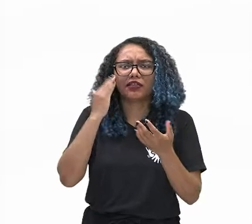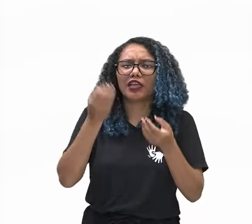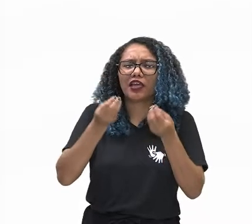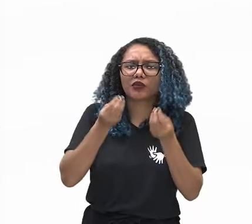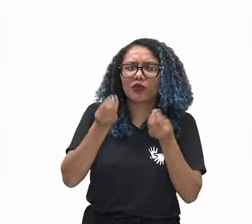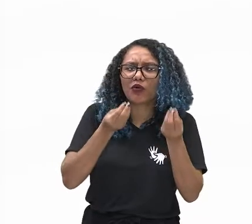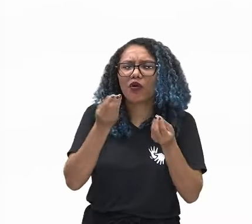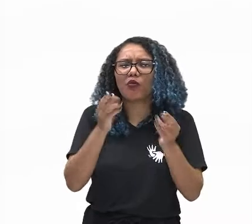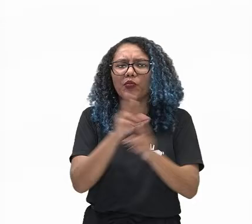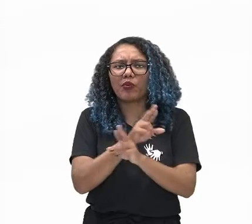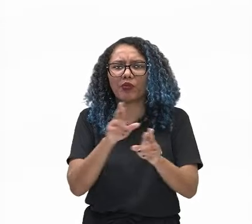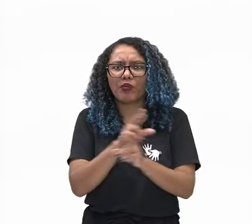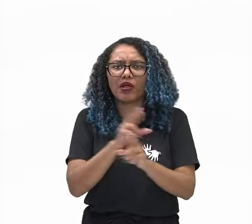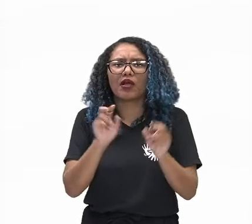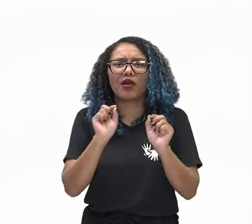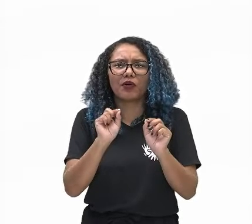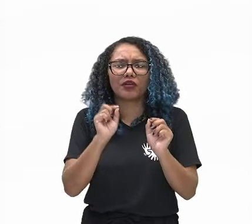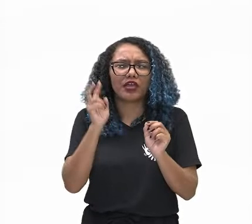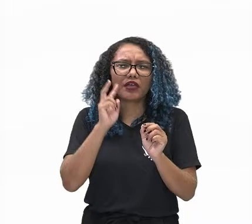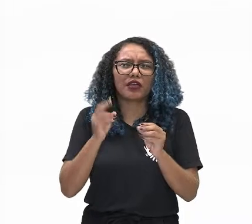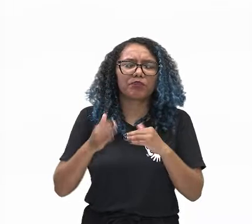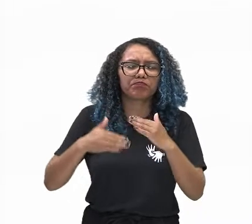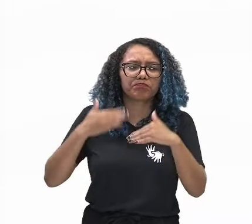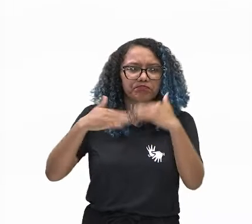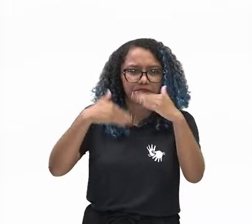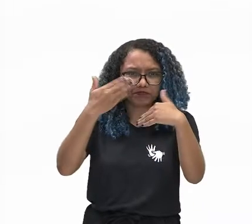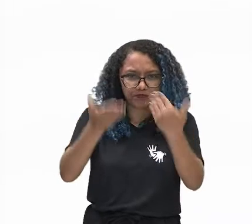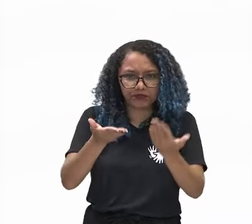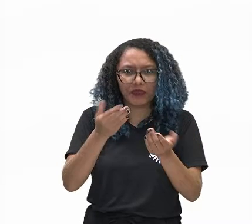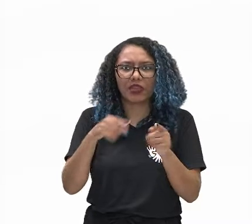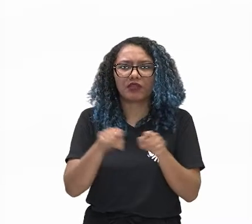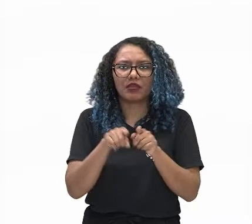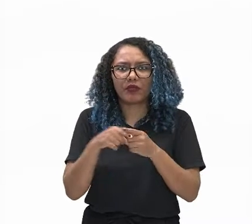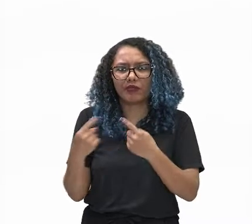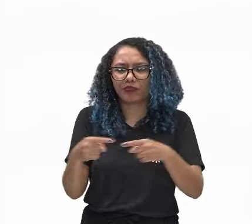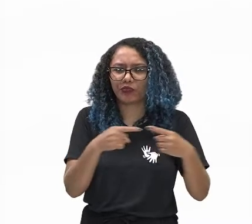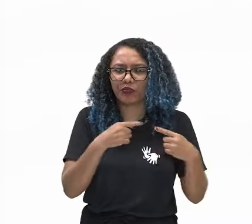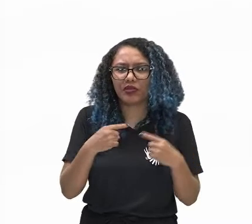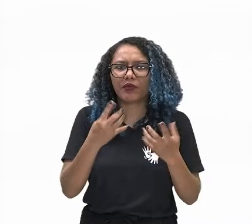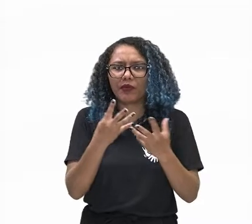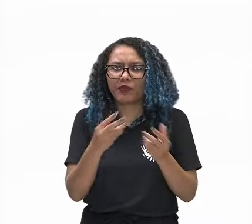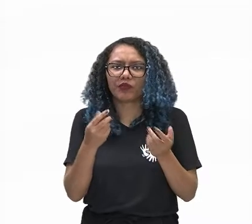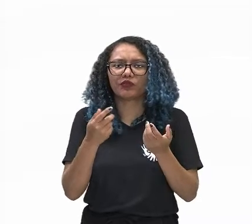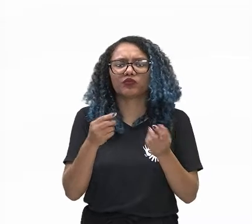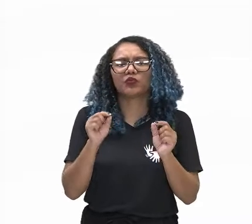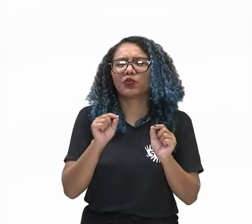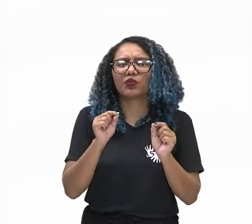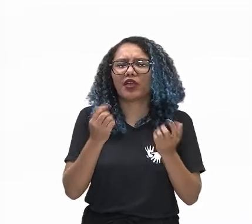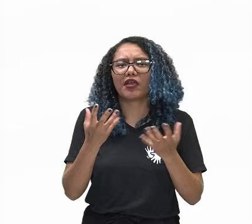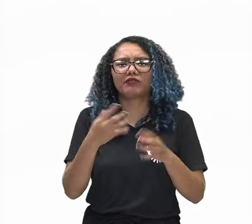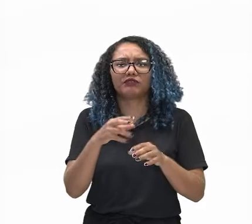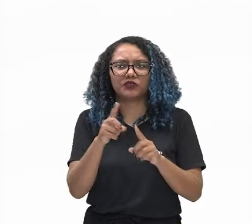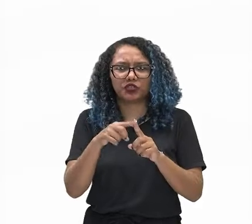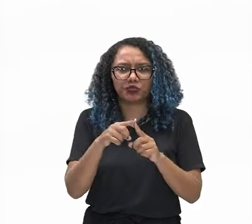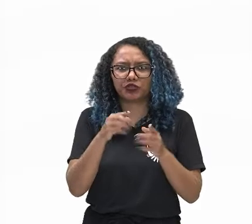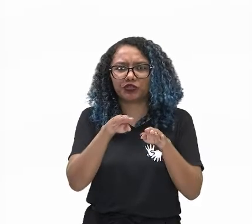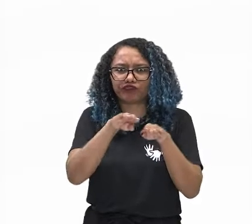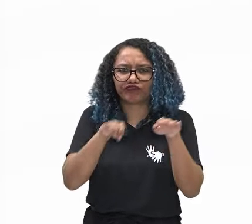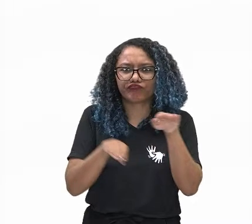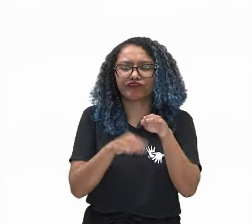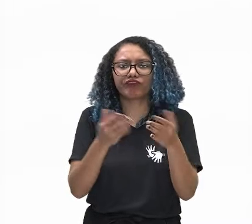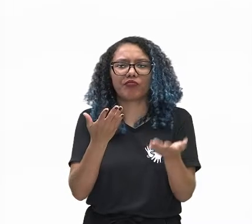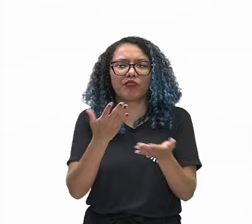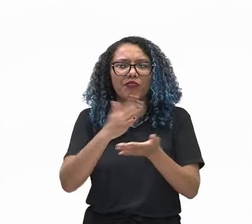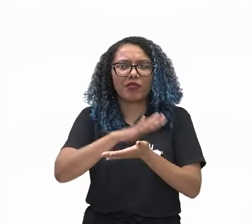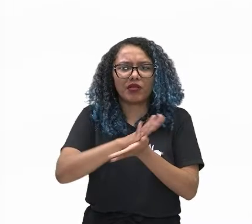essas relações são historicamente construídas, problematização e desnaturalização das formas de desigualdade,